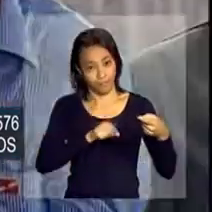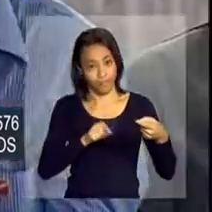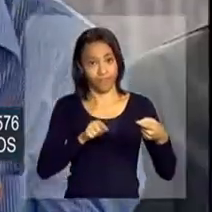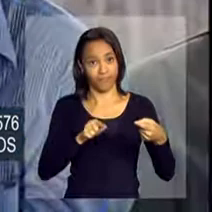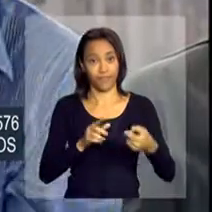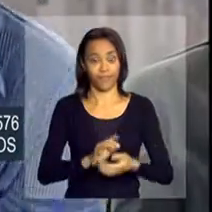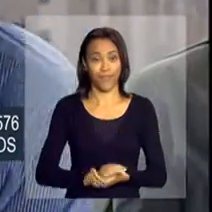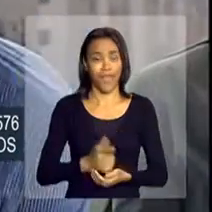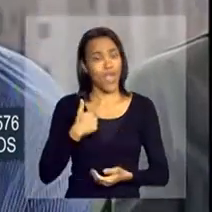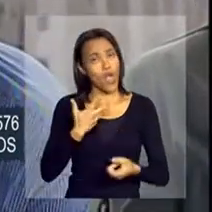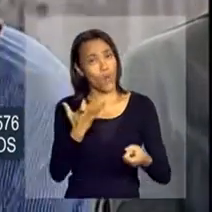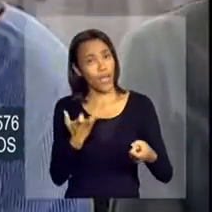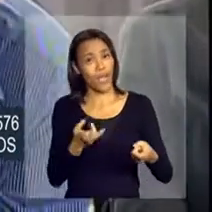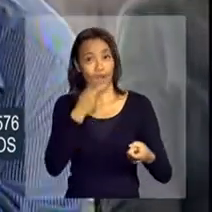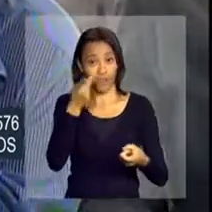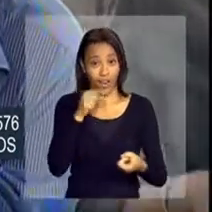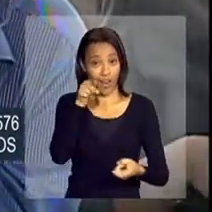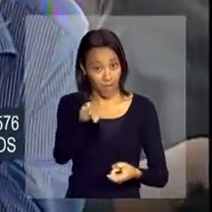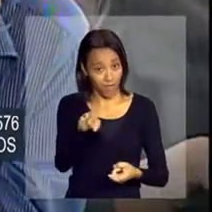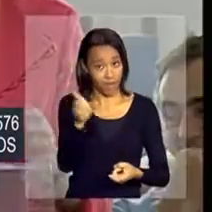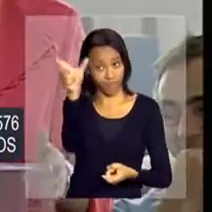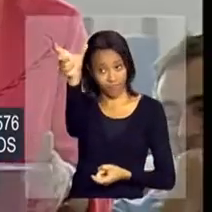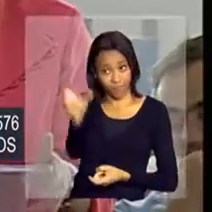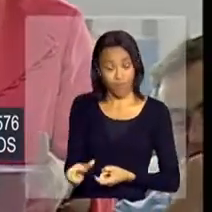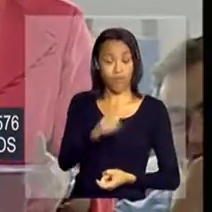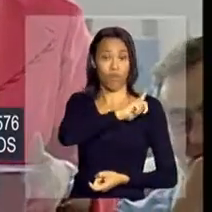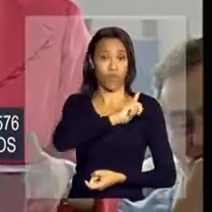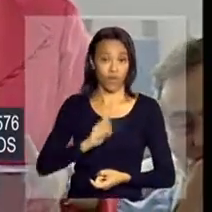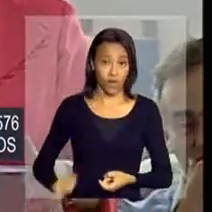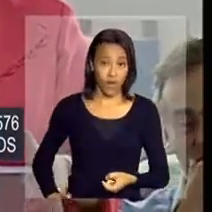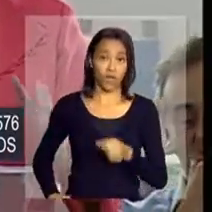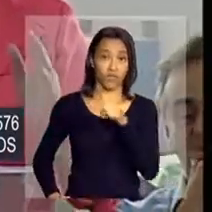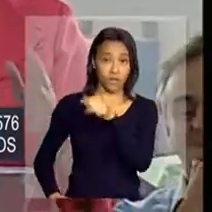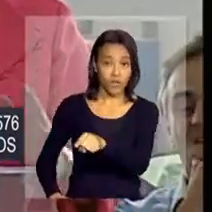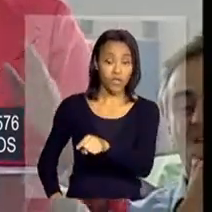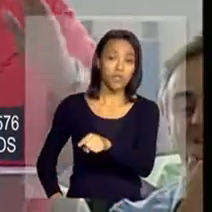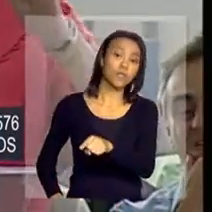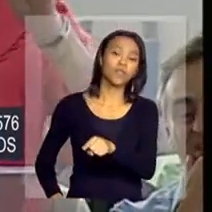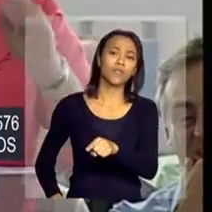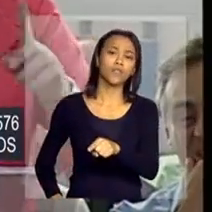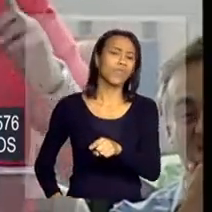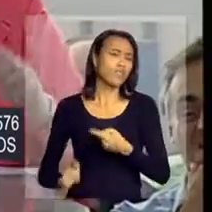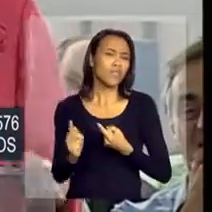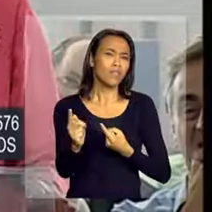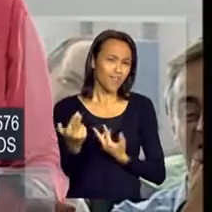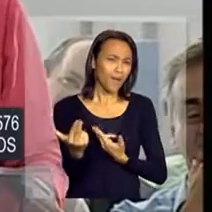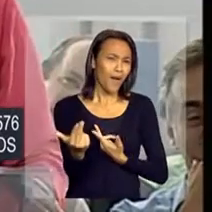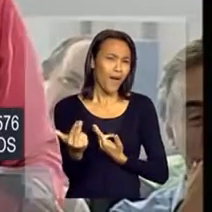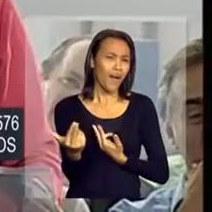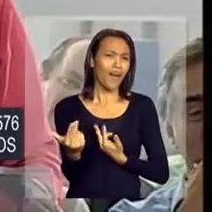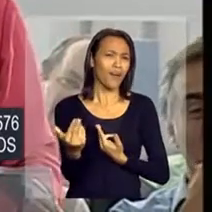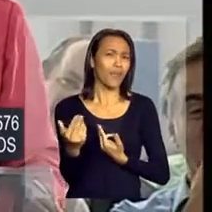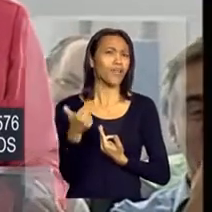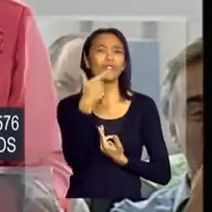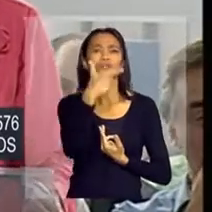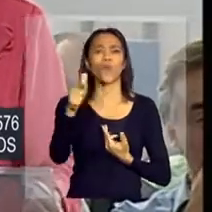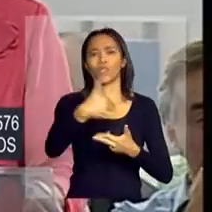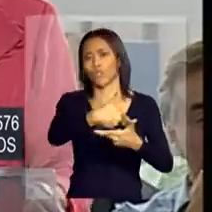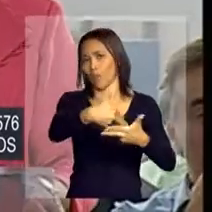Desejos. Eu quero dizer para o governador que, assim como em todas as outras